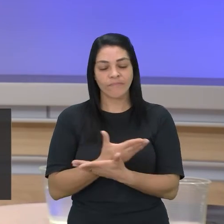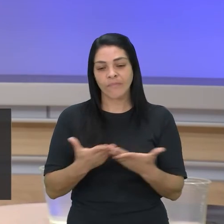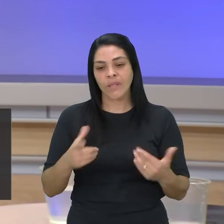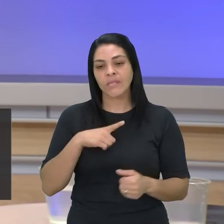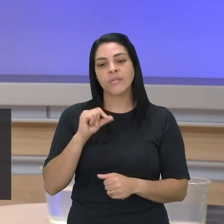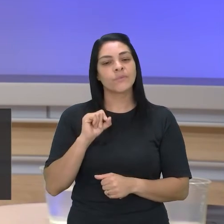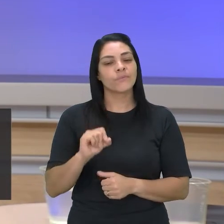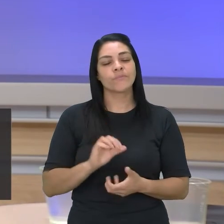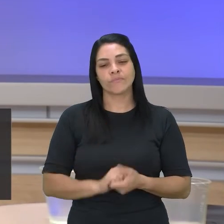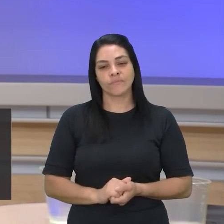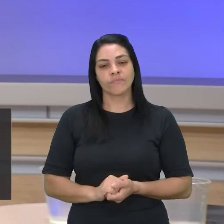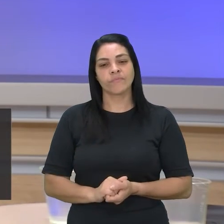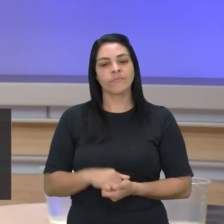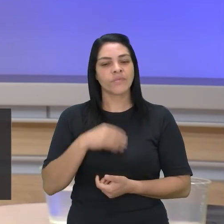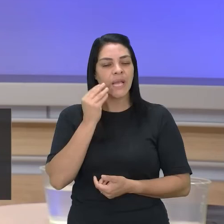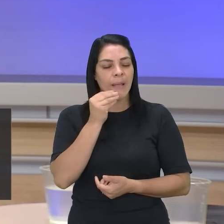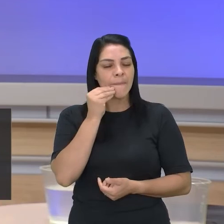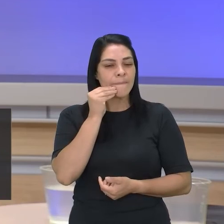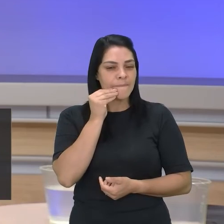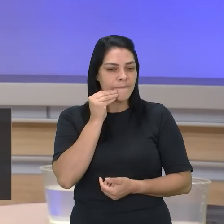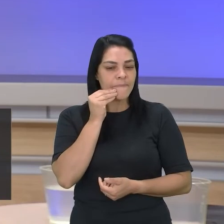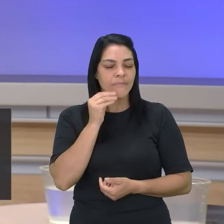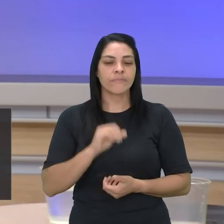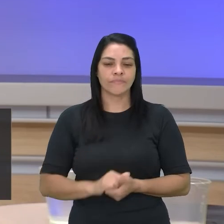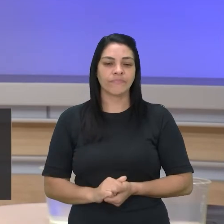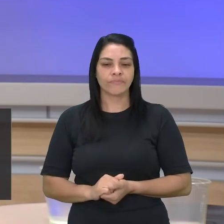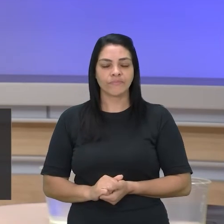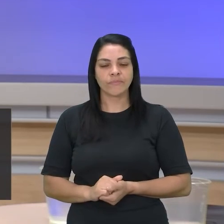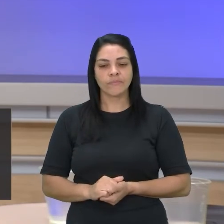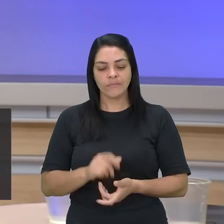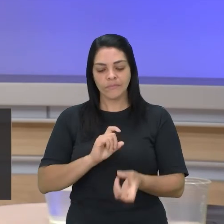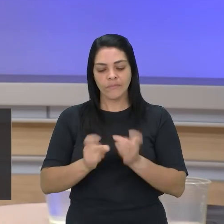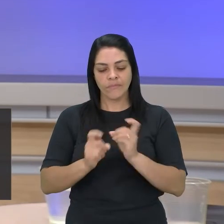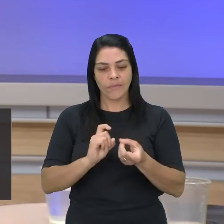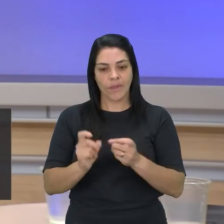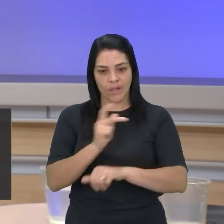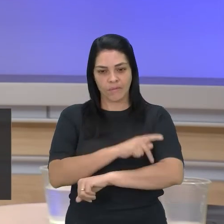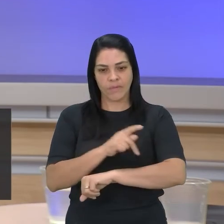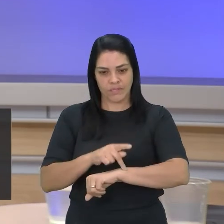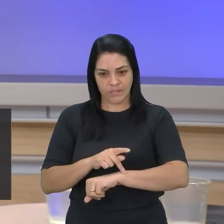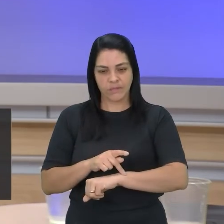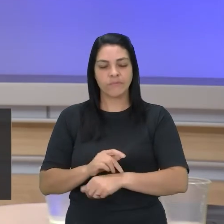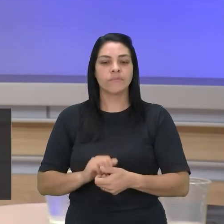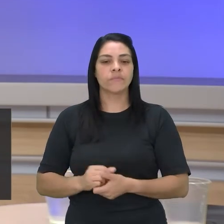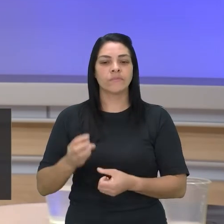gente está testando entrar nas reuniões pedagógicas, né, no caso da rede municipal são as GEIFs,